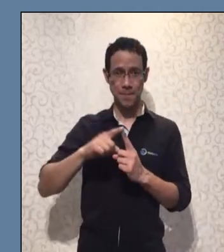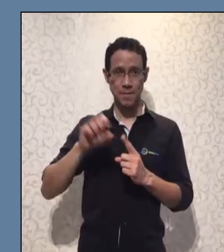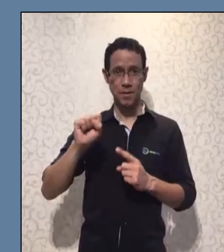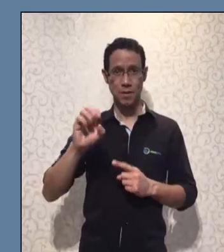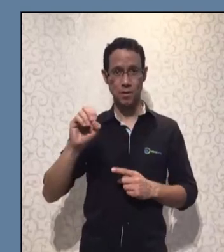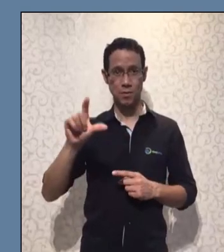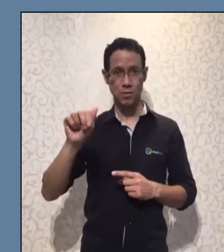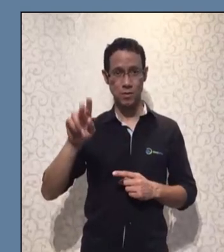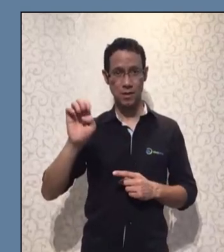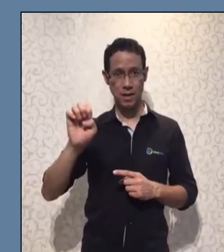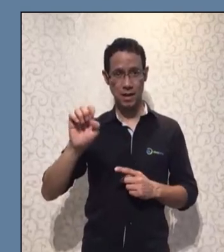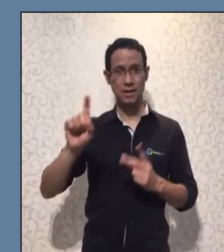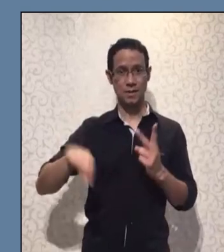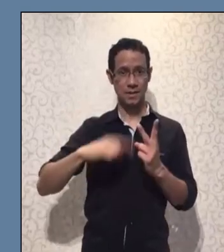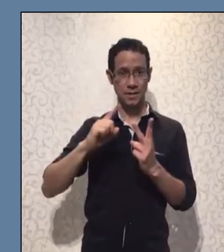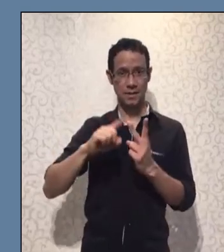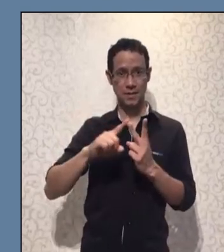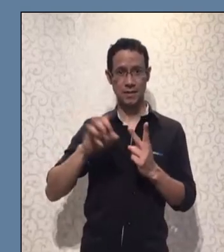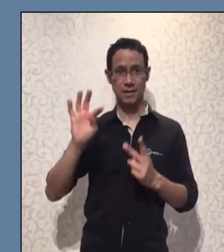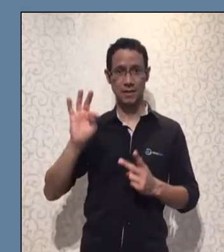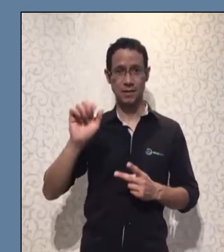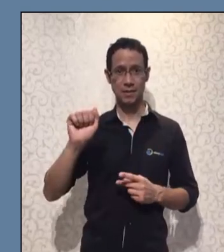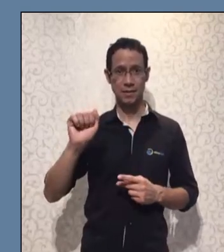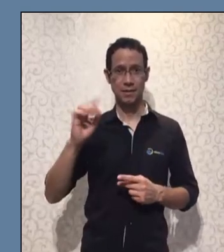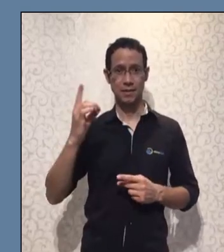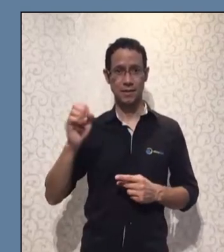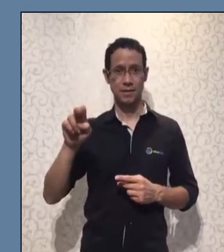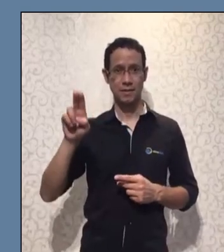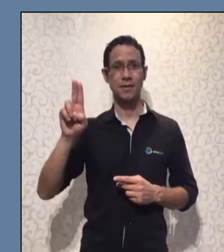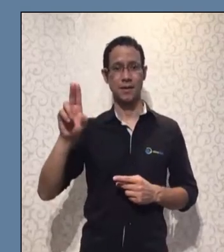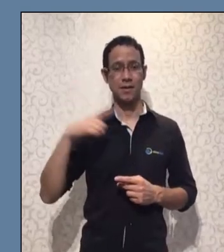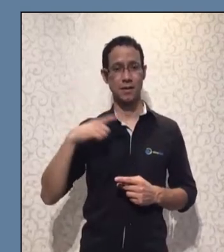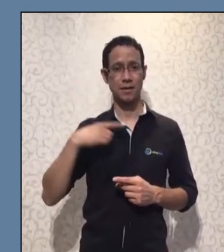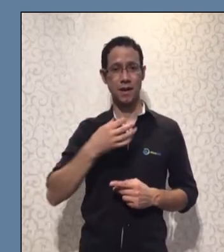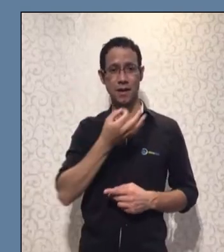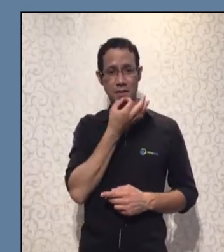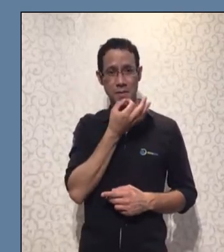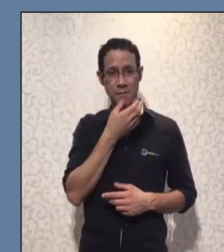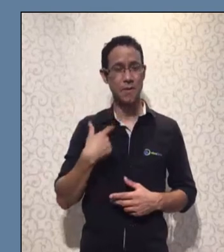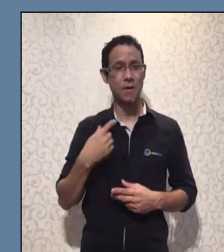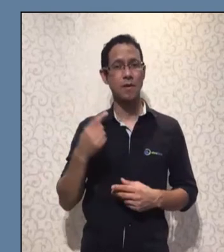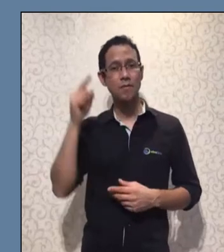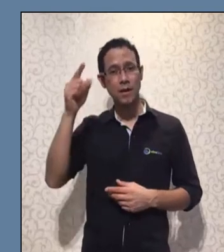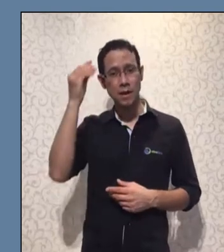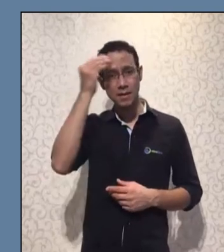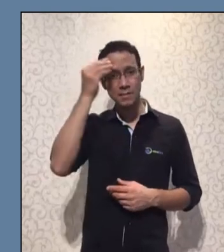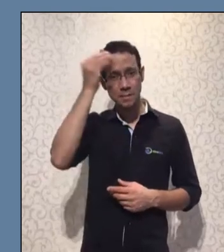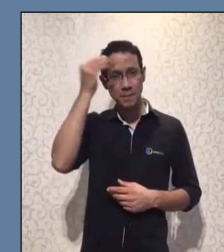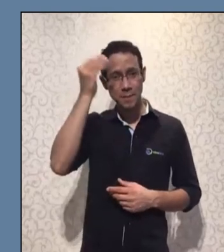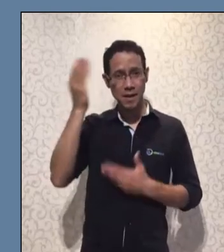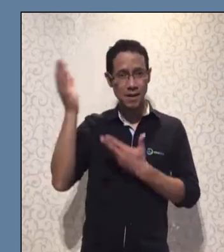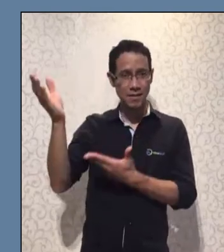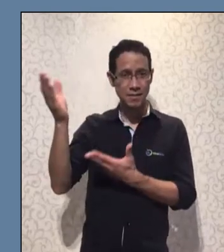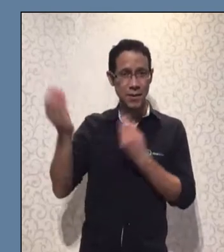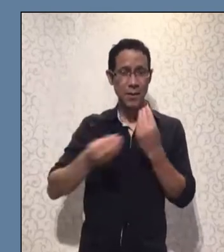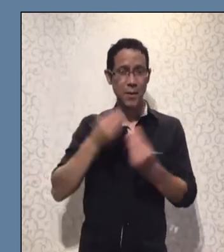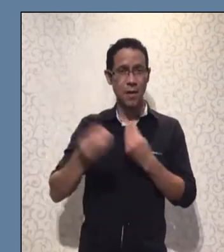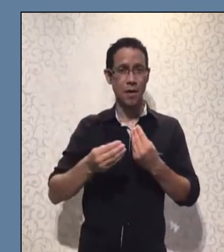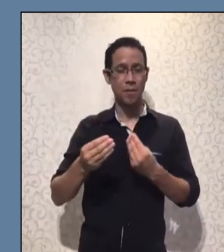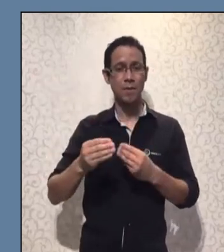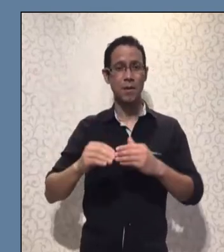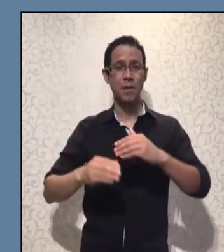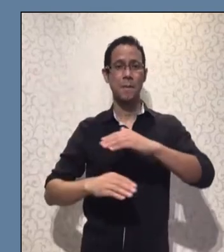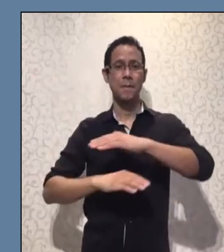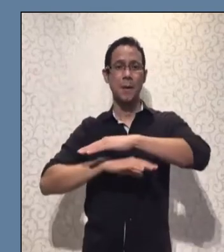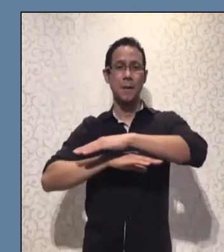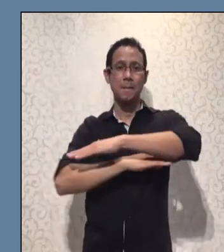entender, na experiência de vocês, à frente de ambos museus, seja o Museu Paulista quanto na Pinacoteca, o quanto dessas experiências